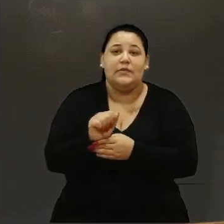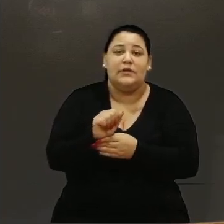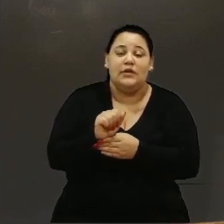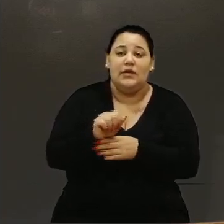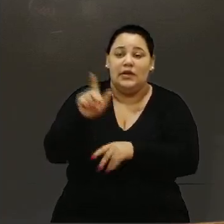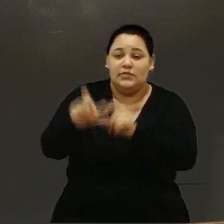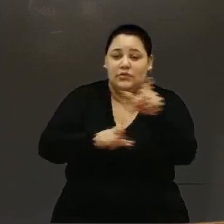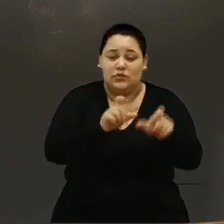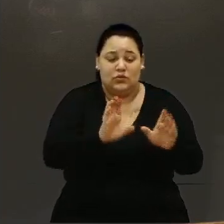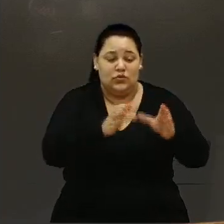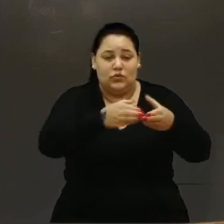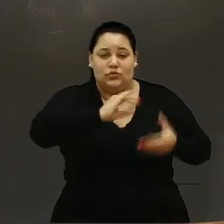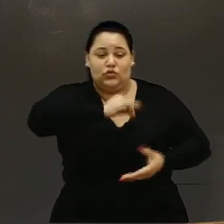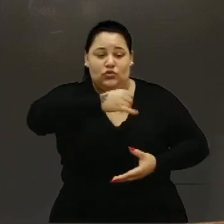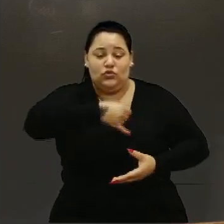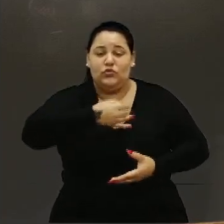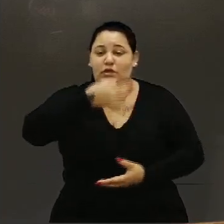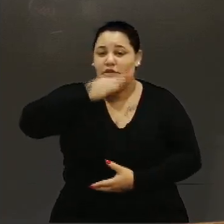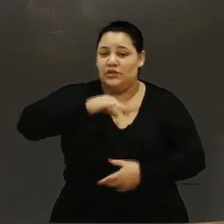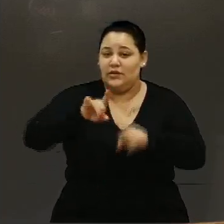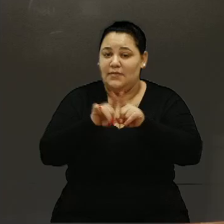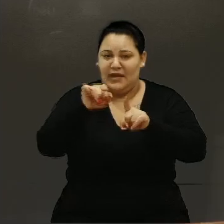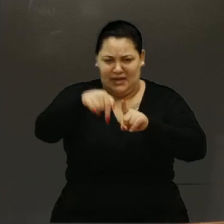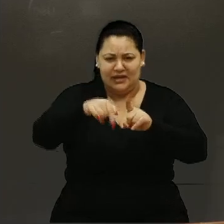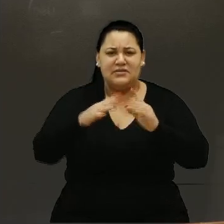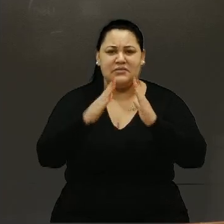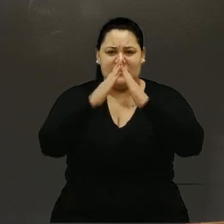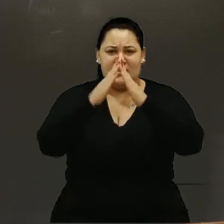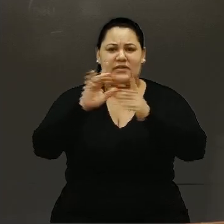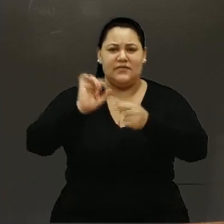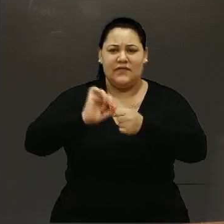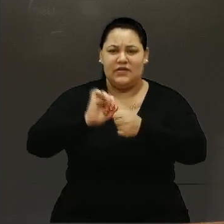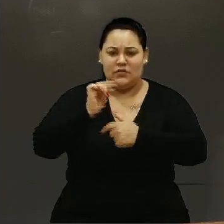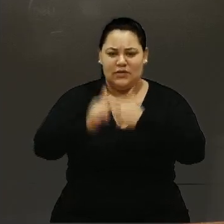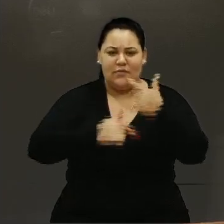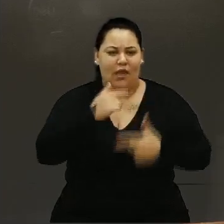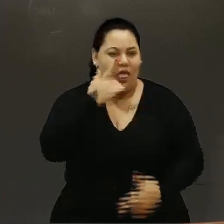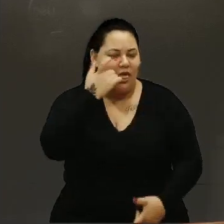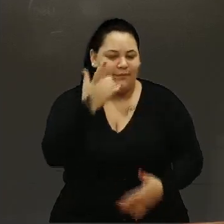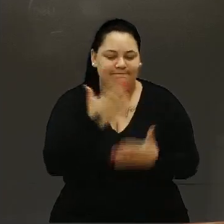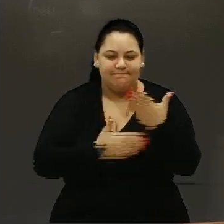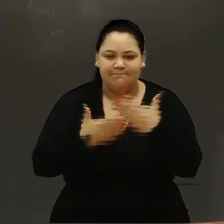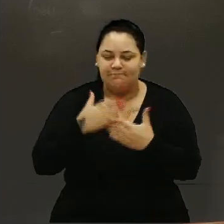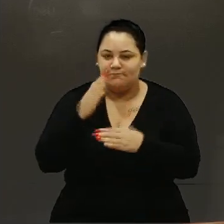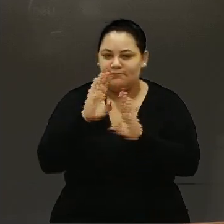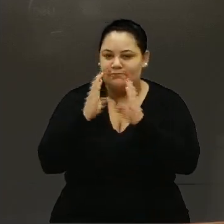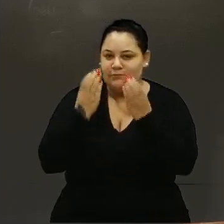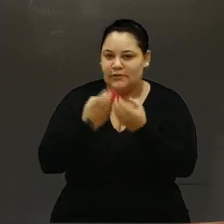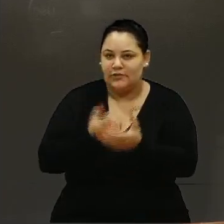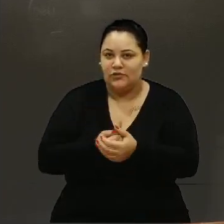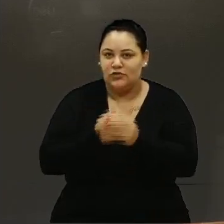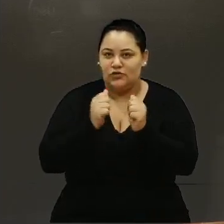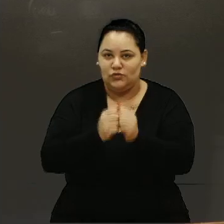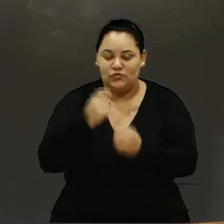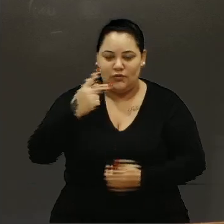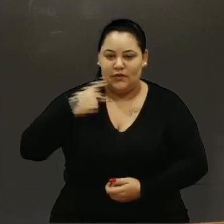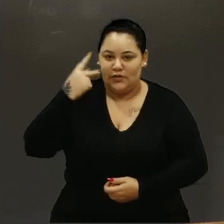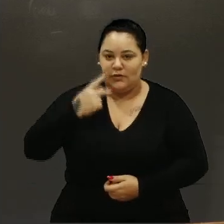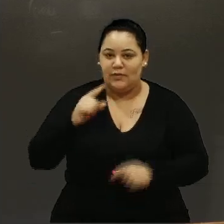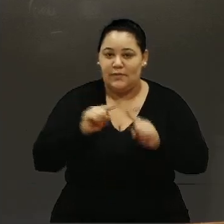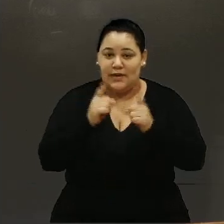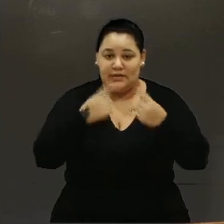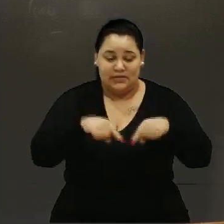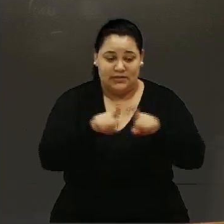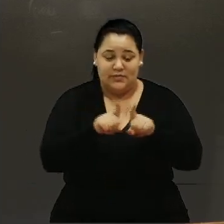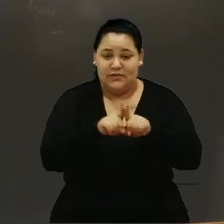do Juventude. Essa casa presta um serviço interessante à comunidade através dos vereadores, mas através dos seus